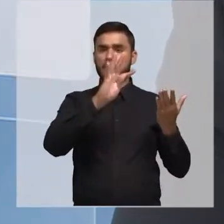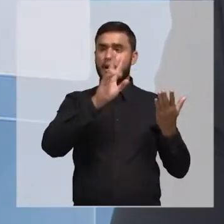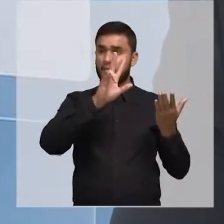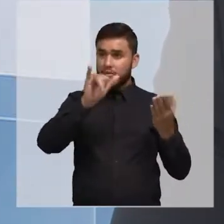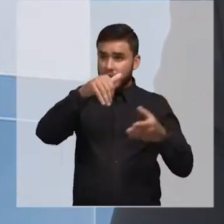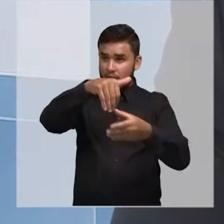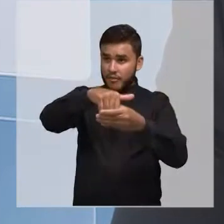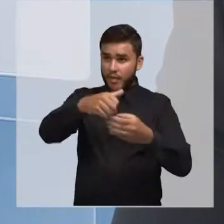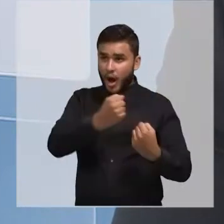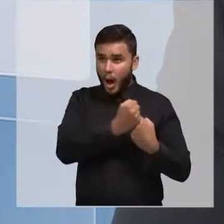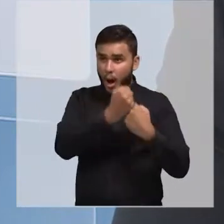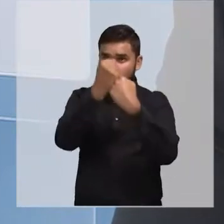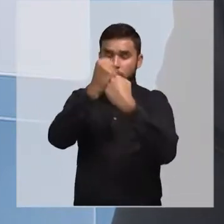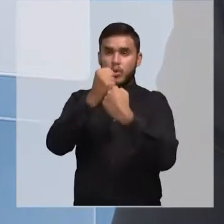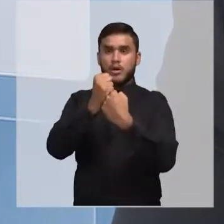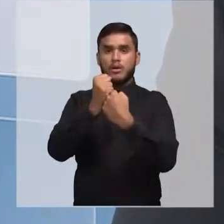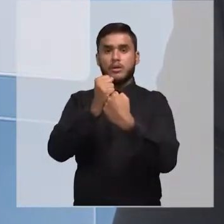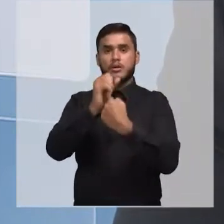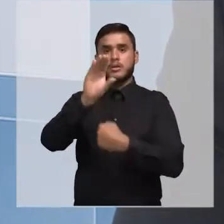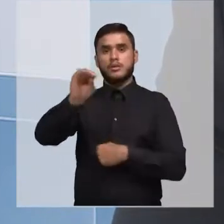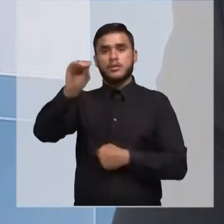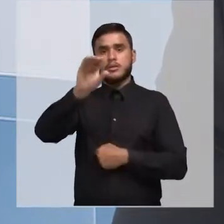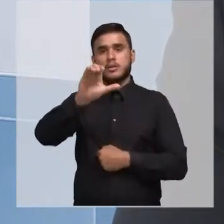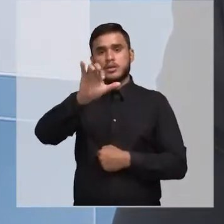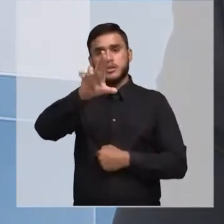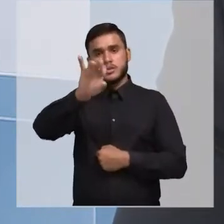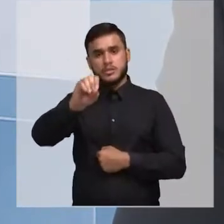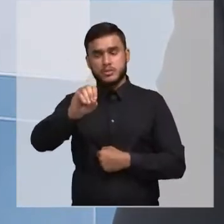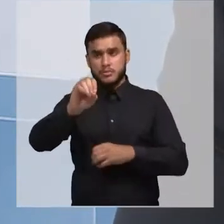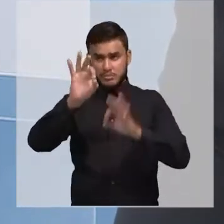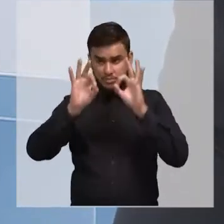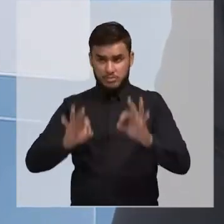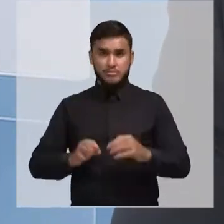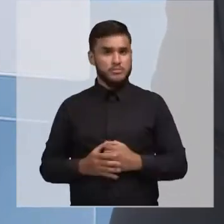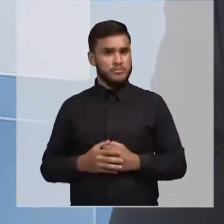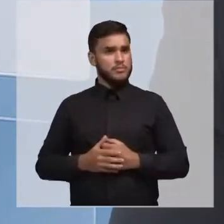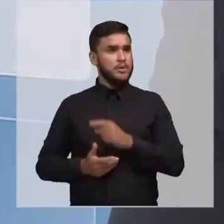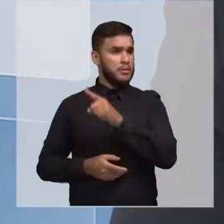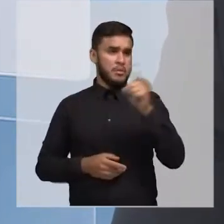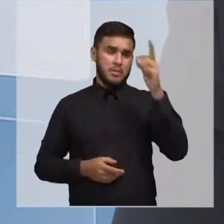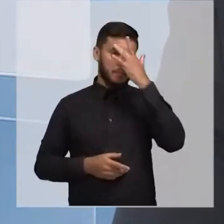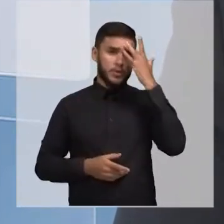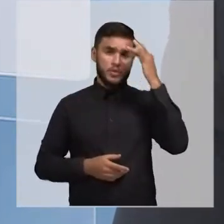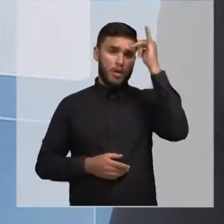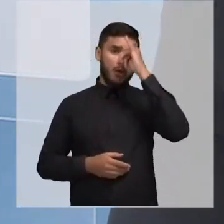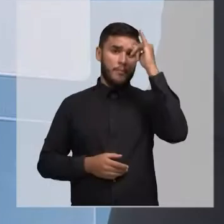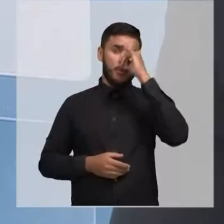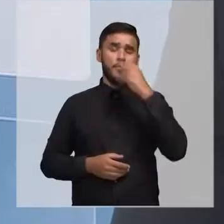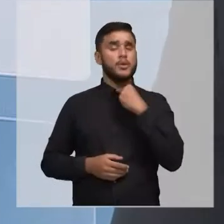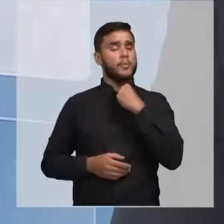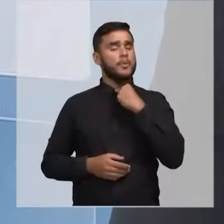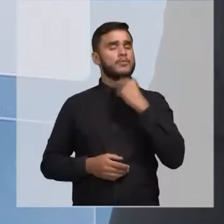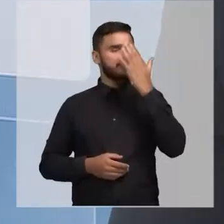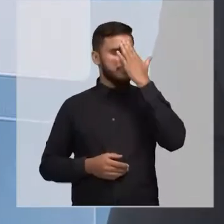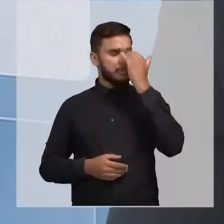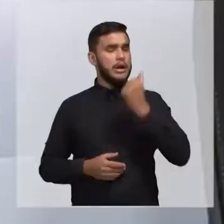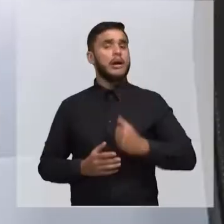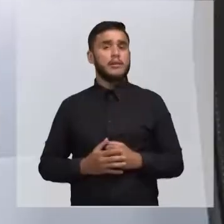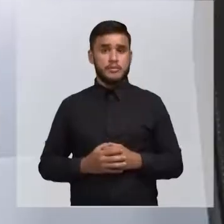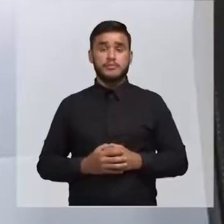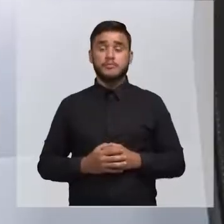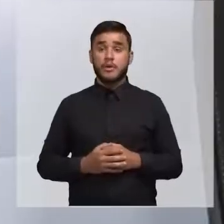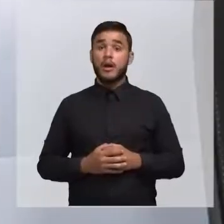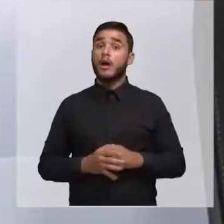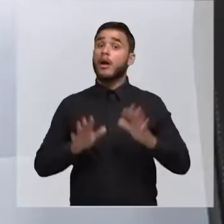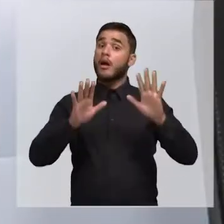aí é coisa de menino, macho. Menino besta. Né? Me perdoe aí, coisa de menino besta. Mas também ninguém imaginava que